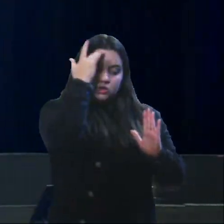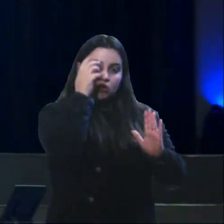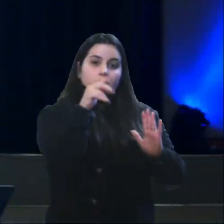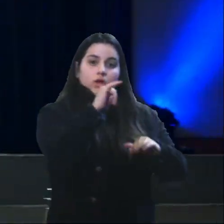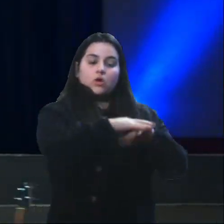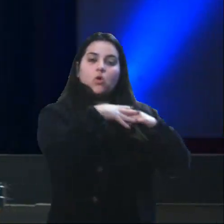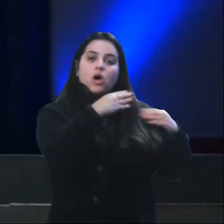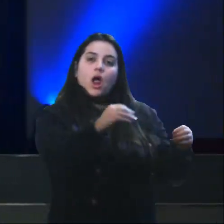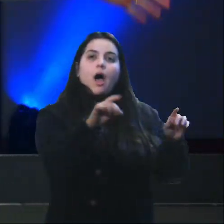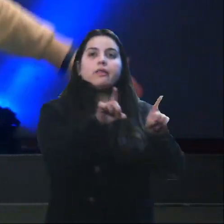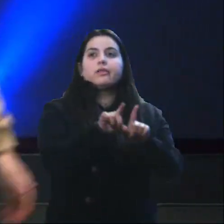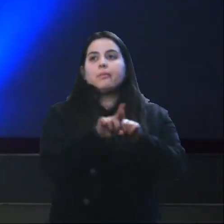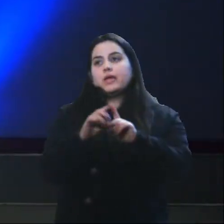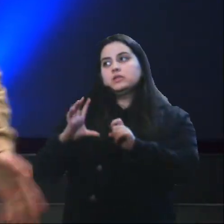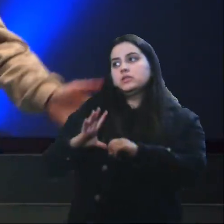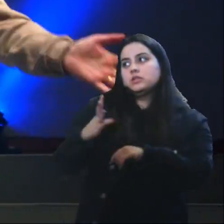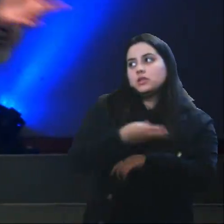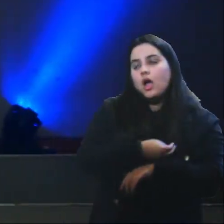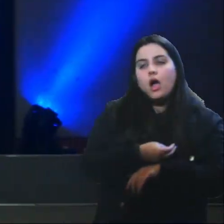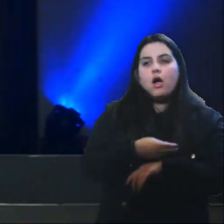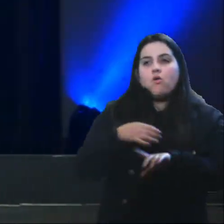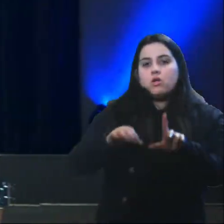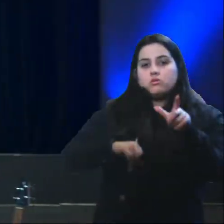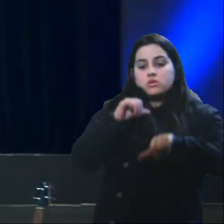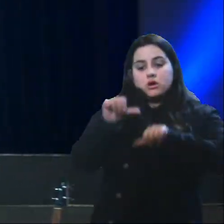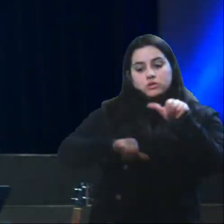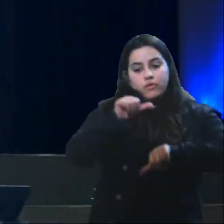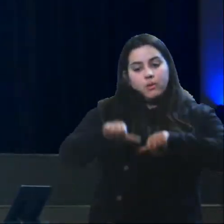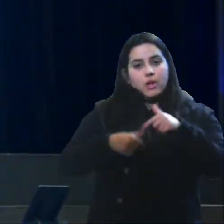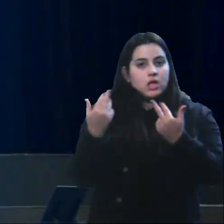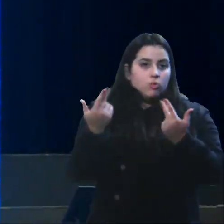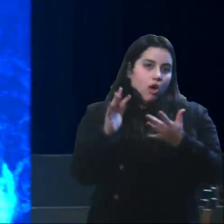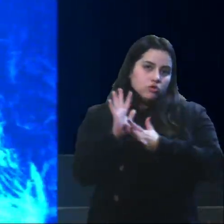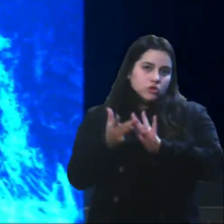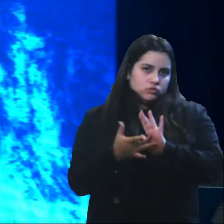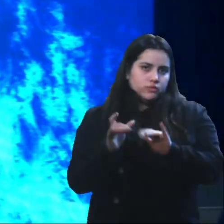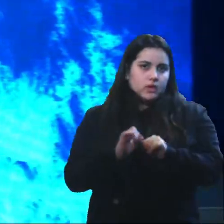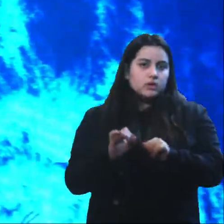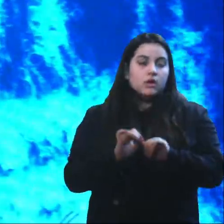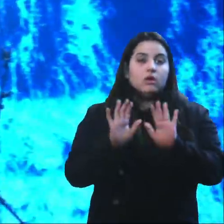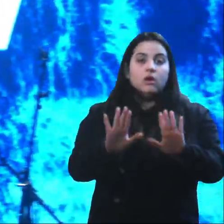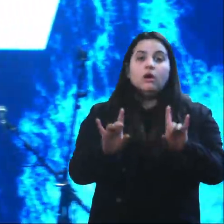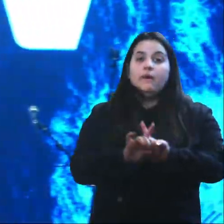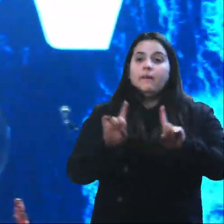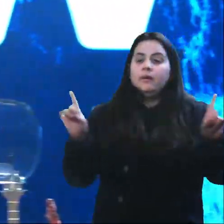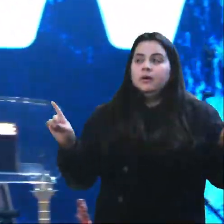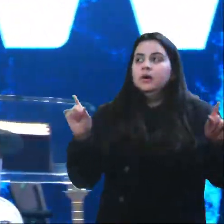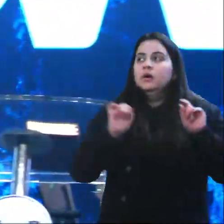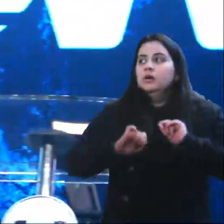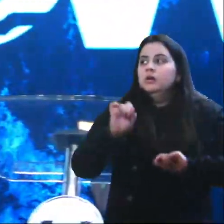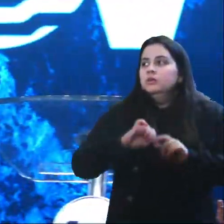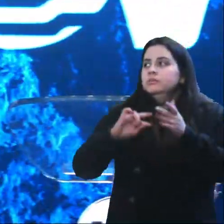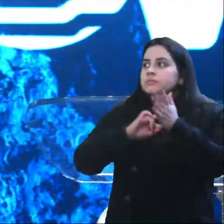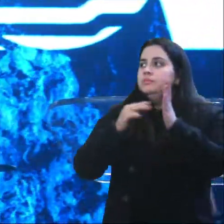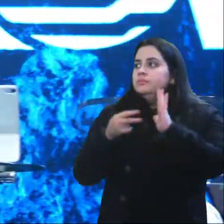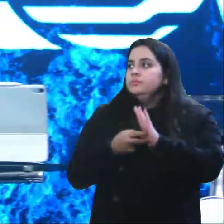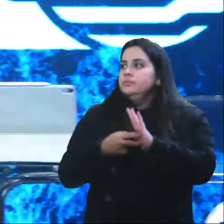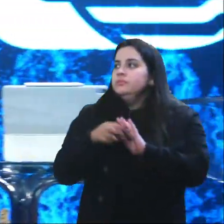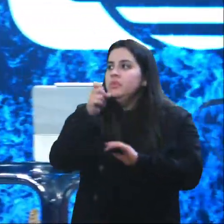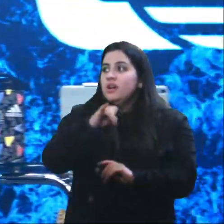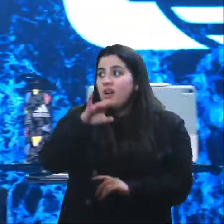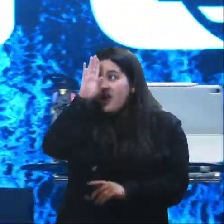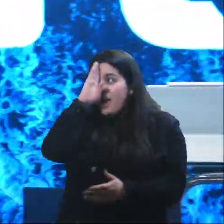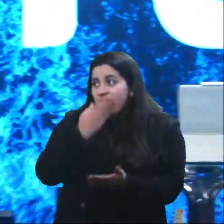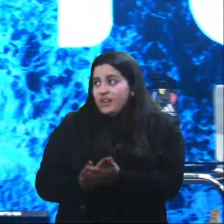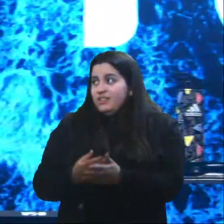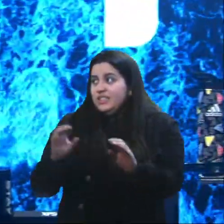serão salvas, pessoas serão transformadas, como acontecia com Jesus, mas também significa que aqueles que não crerem